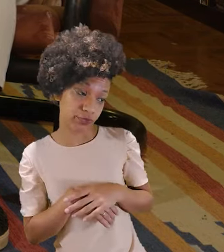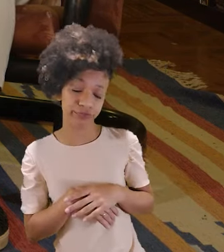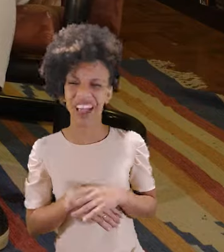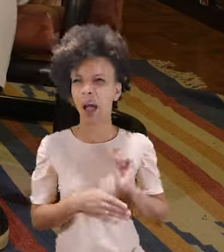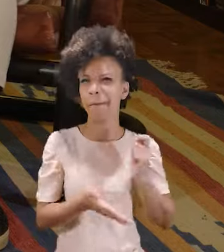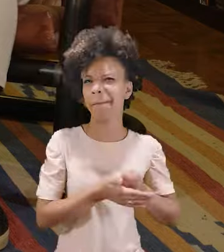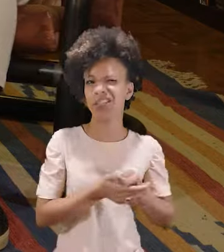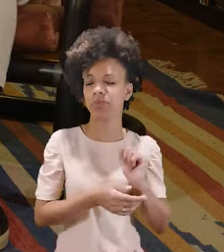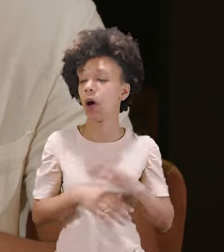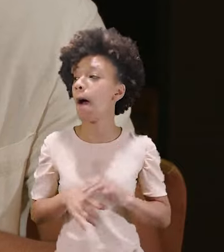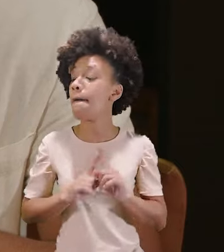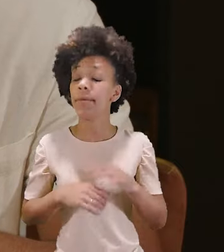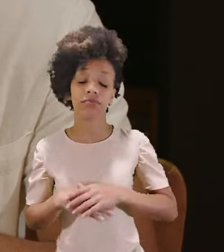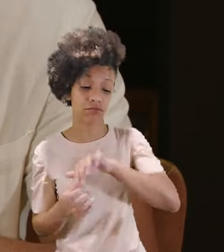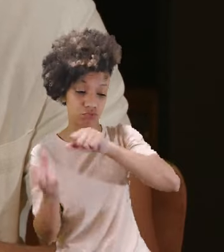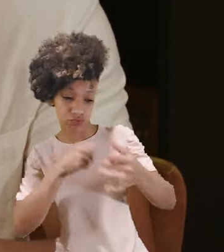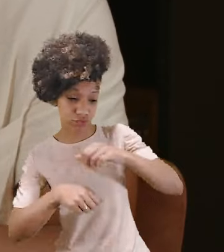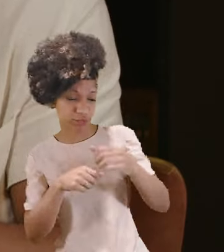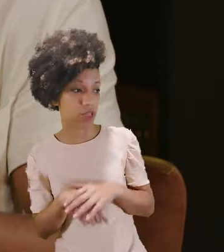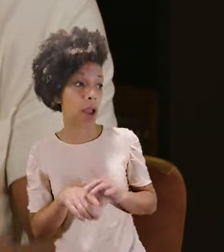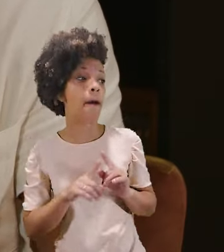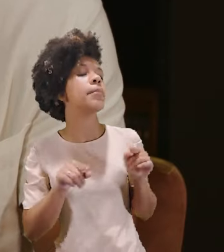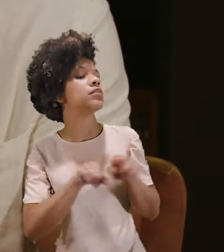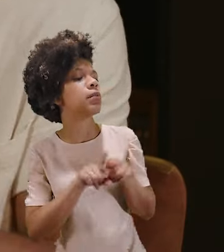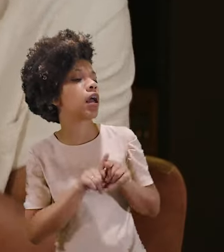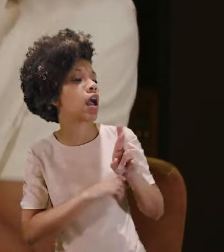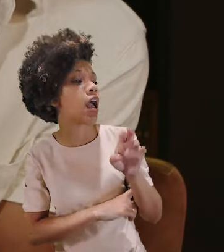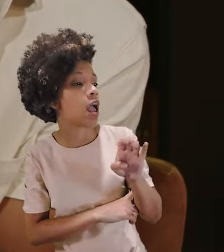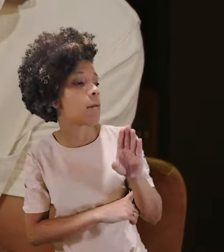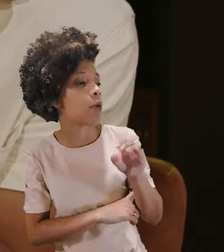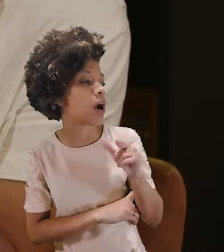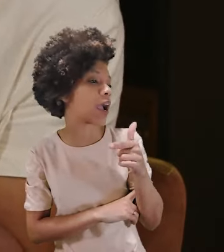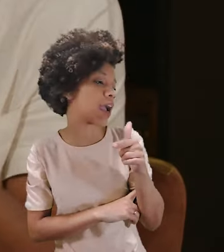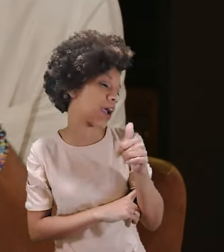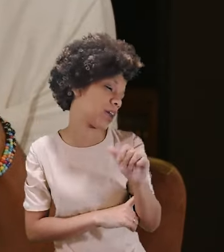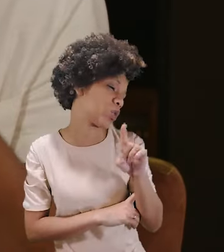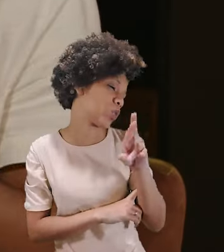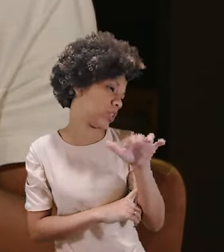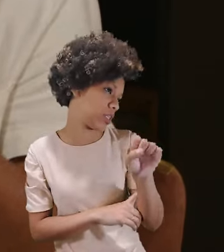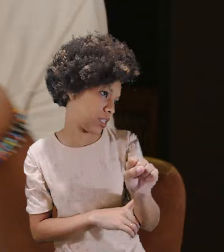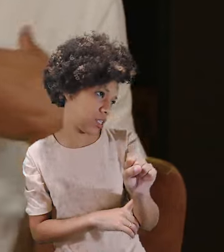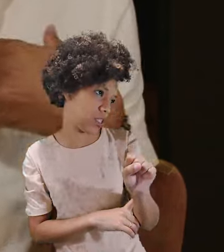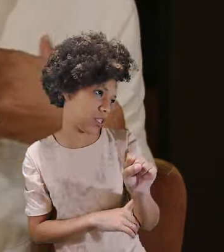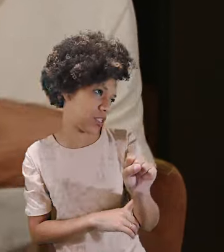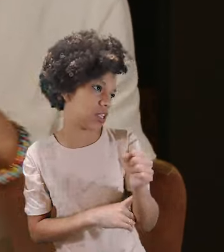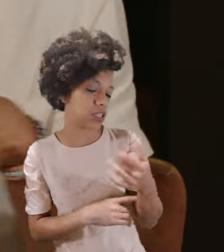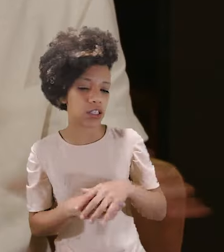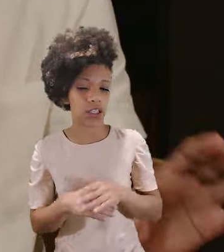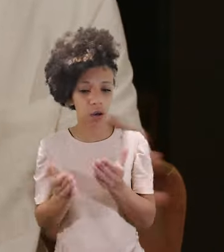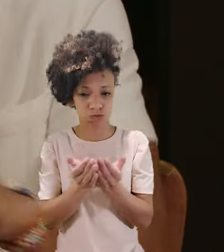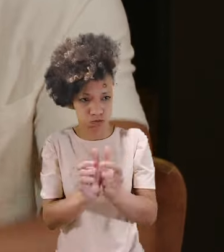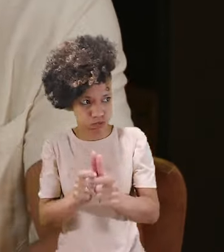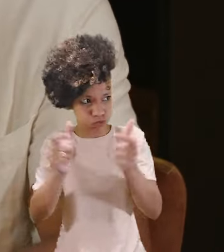ter mais filho vou trazer e a gente também utiliza rebocadores em barcos menores que puxam os barcos maiores